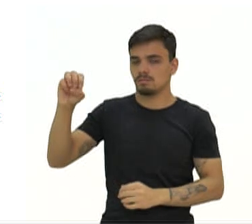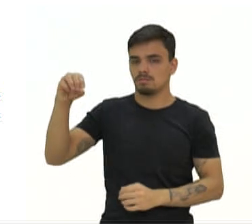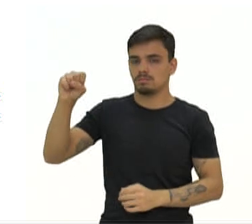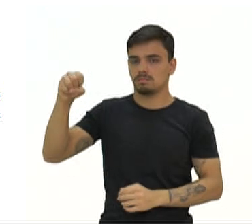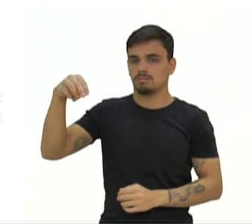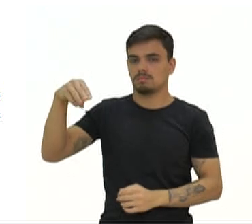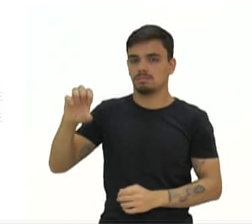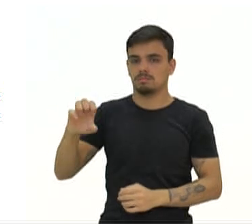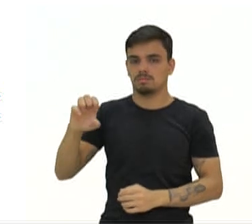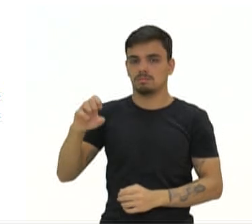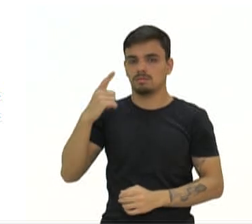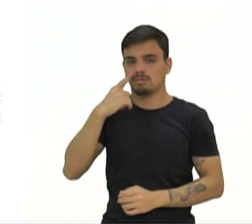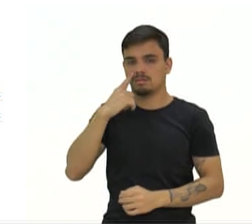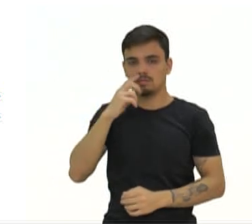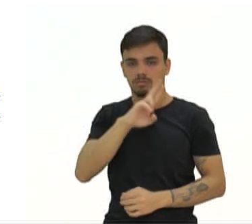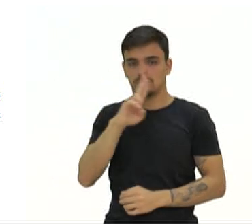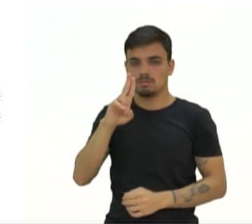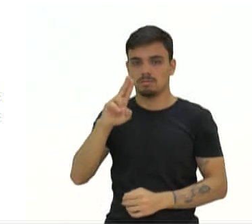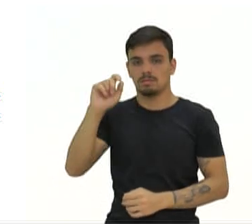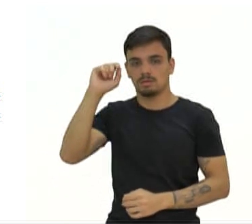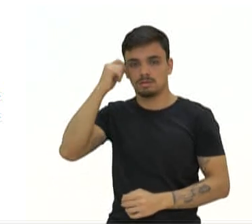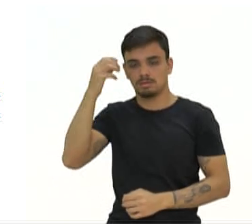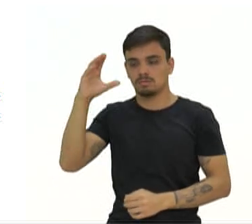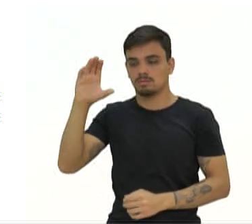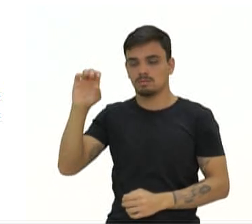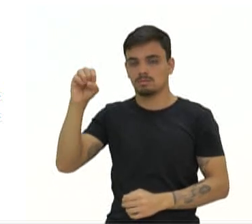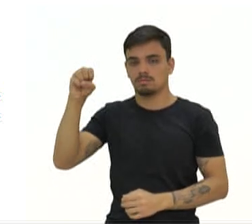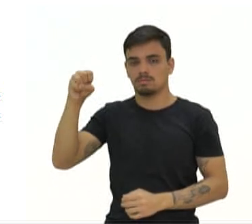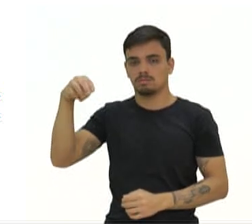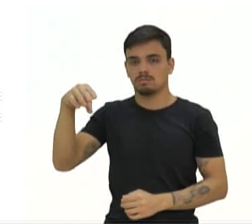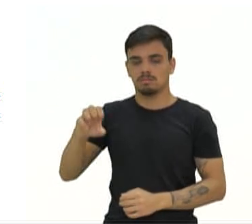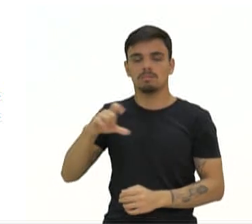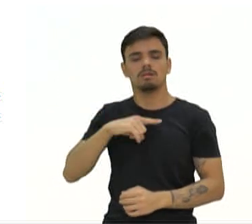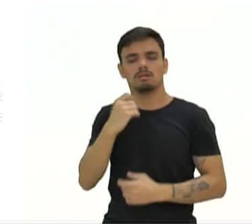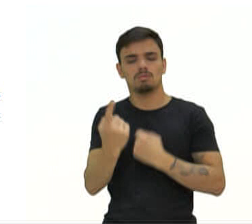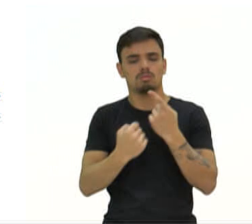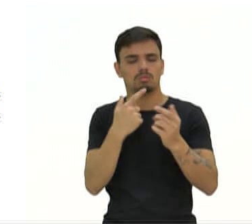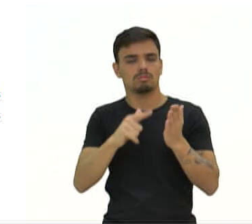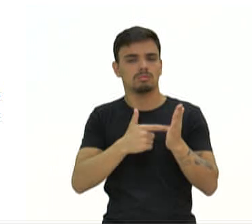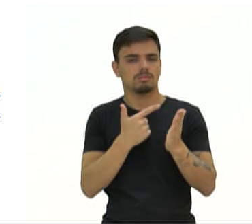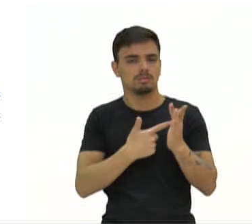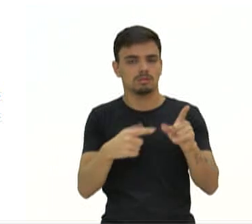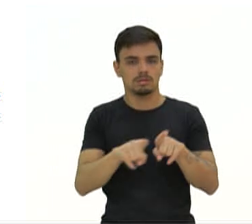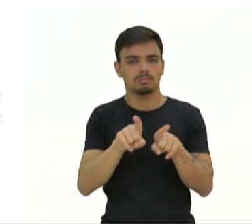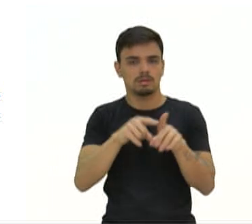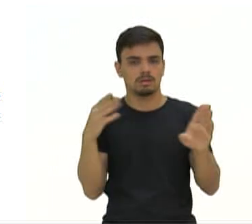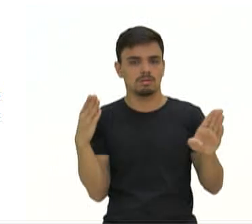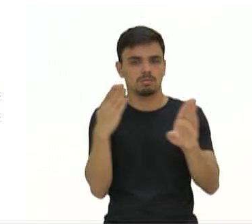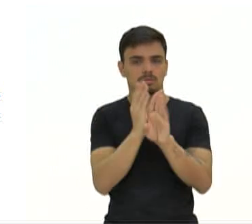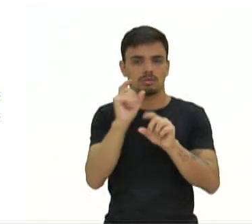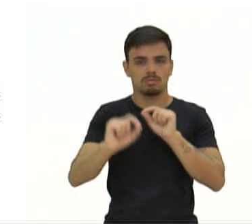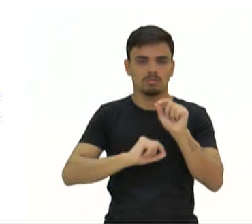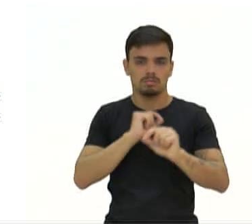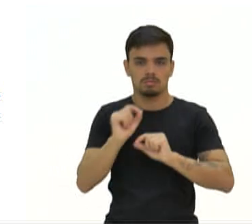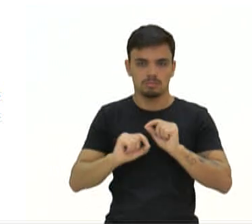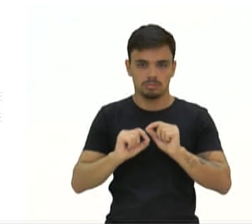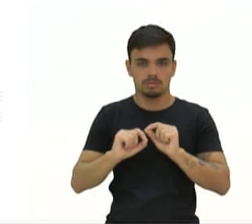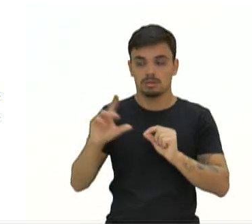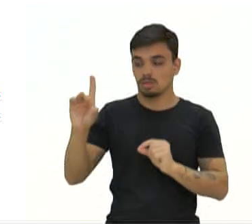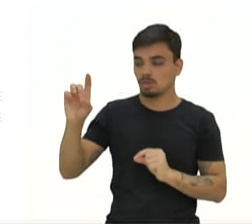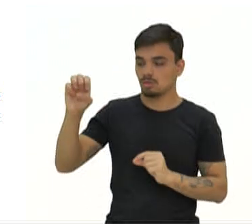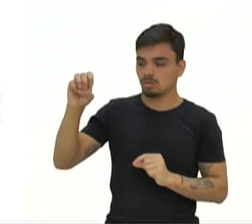chamado de Negro Cosme. Em alguns livros também você vai encontrar a expressão Dom Cosme,